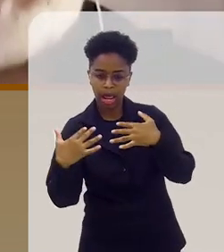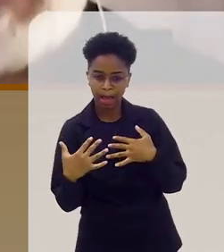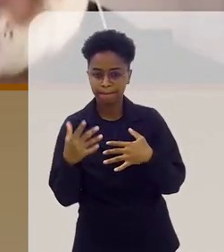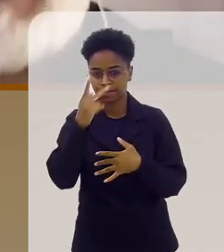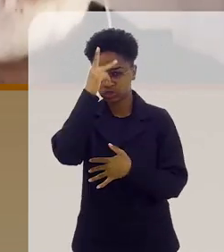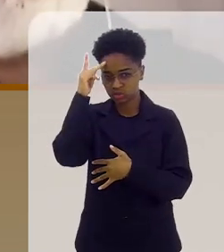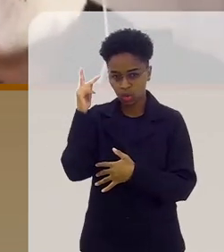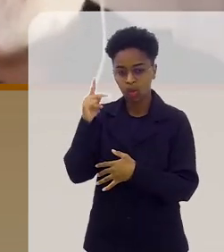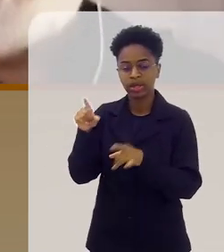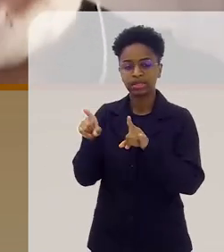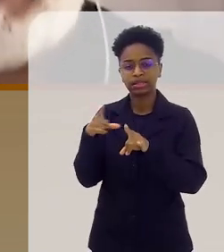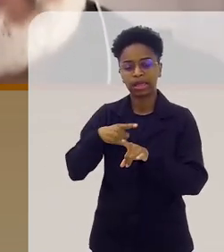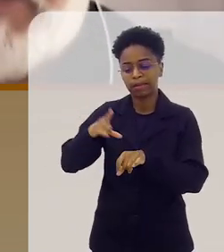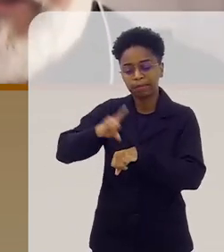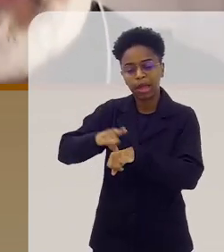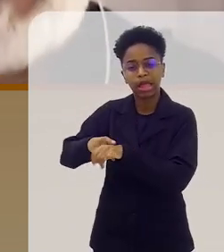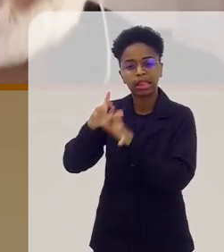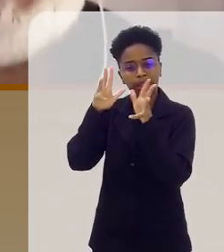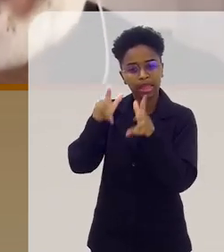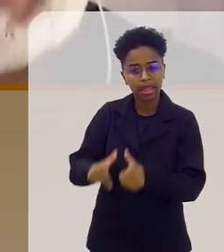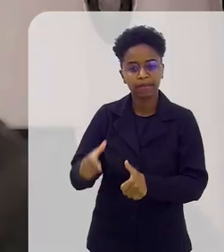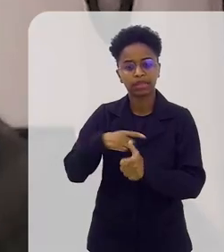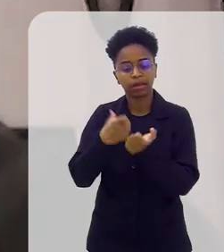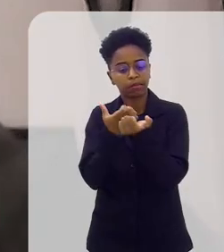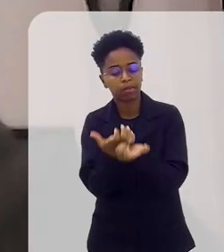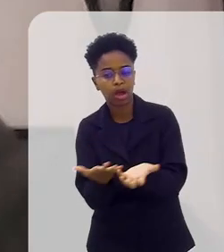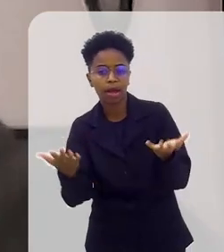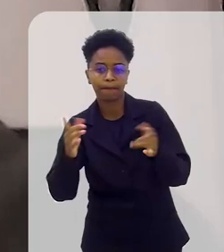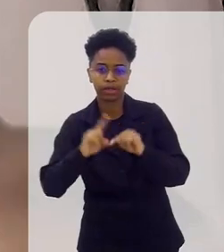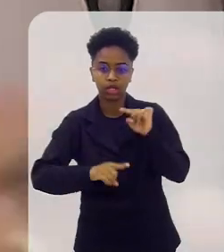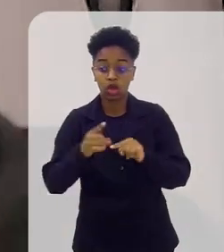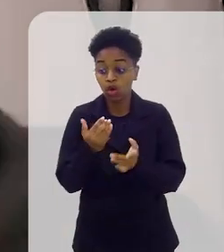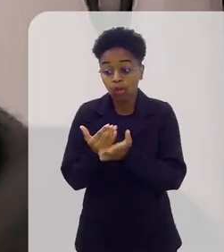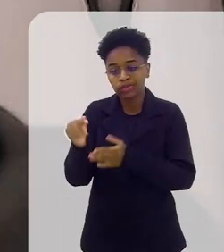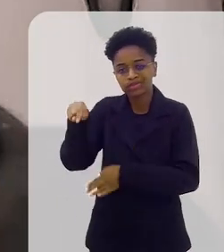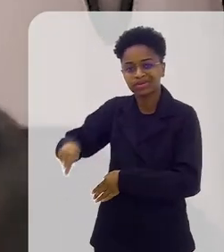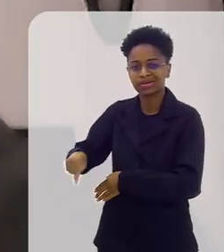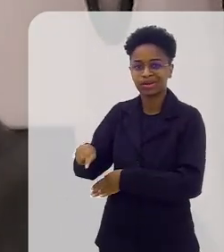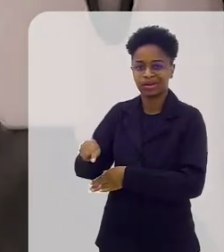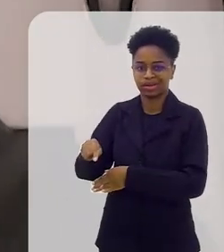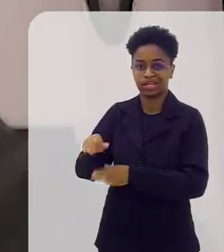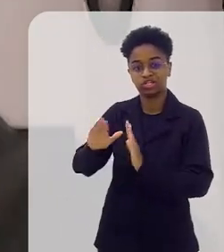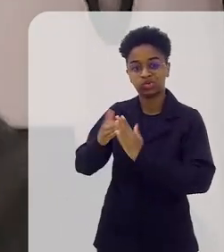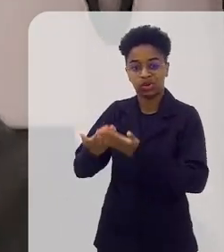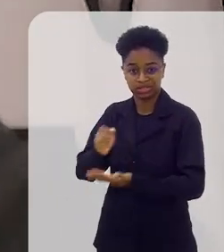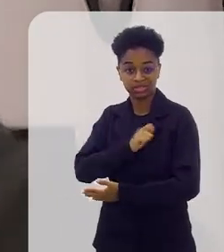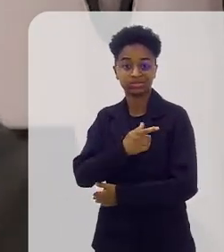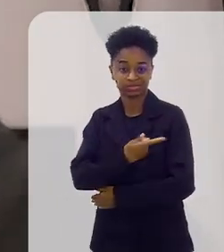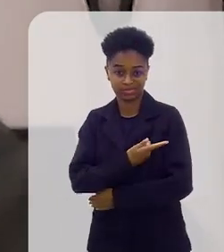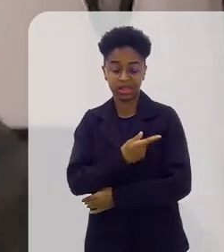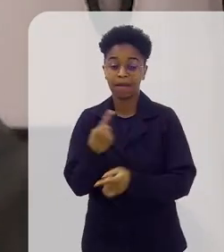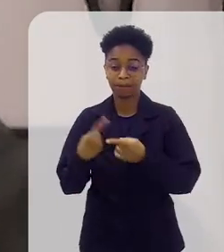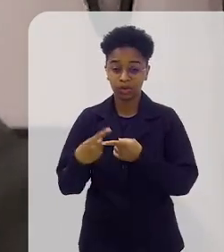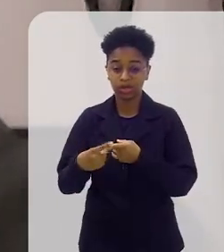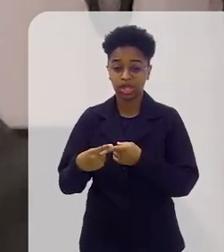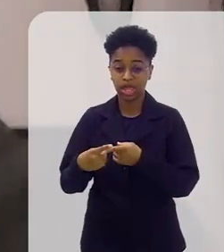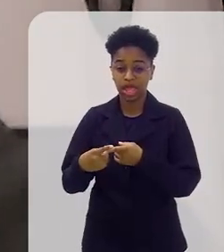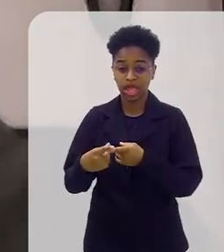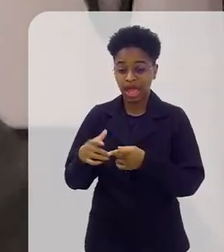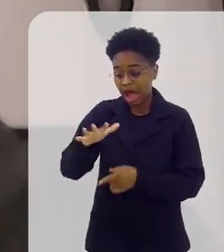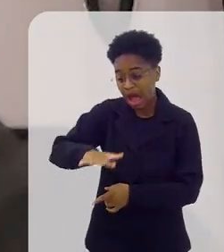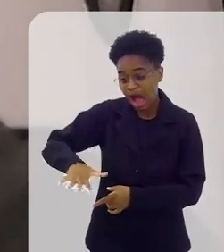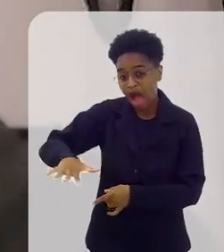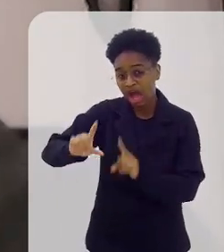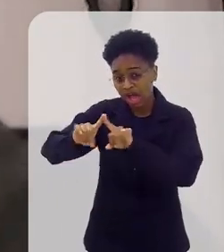recebe bem, que tem seus banheiros limpos, organizados, tem o buffet, isso começou na Porra da Pedra. Porque